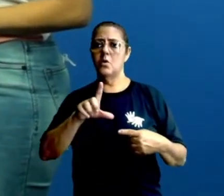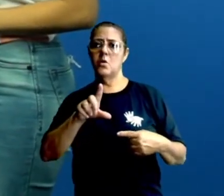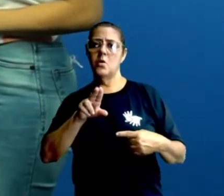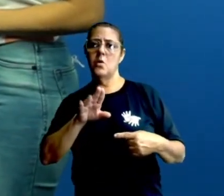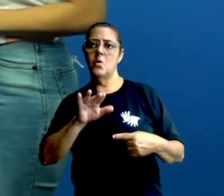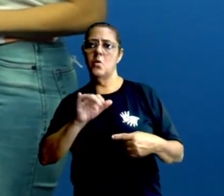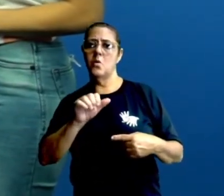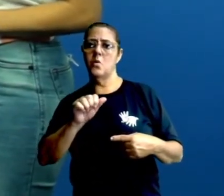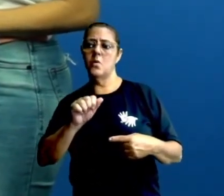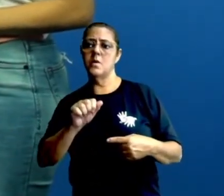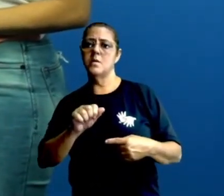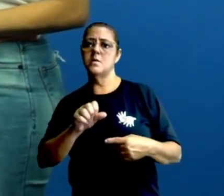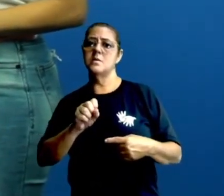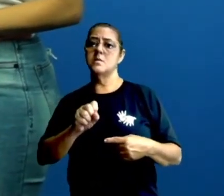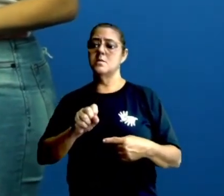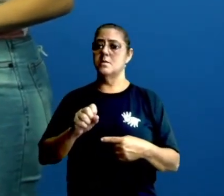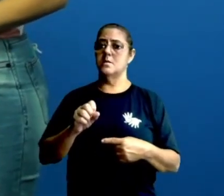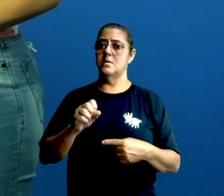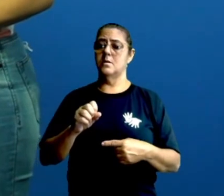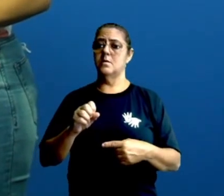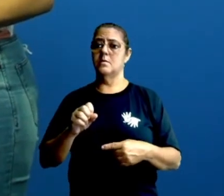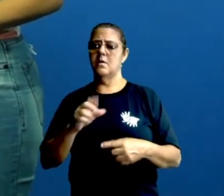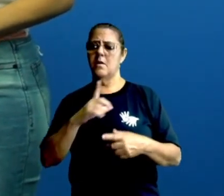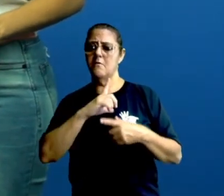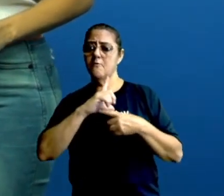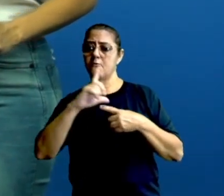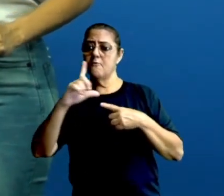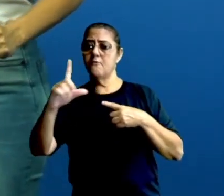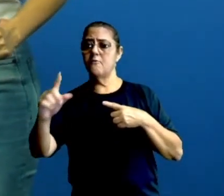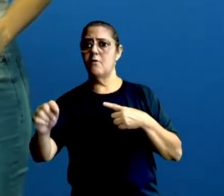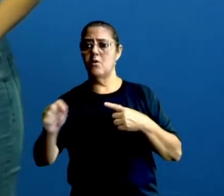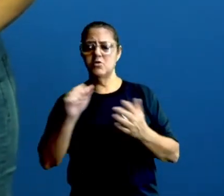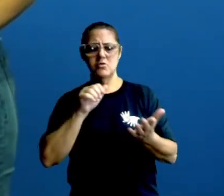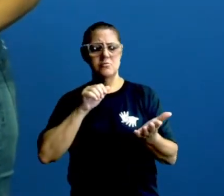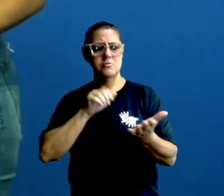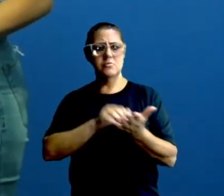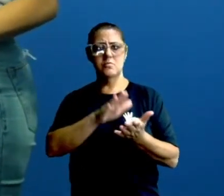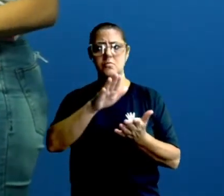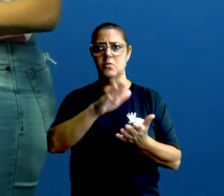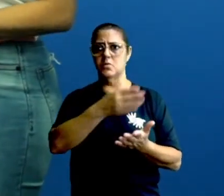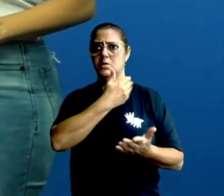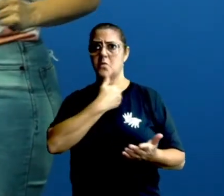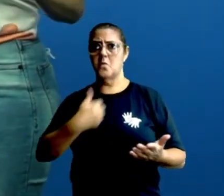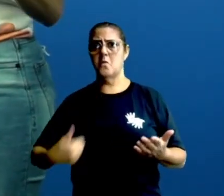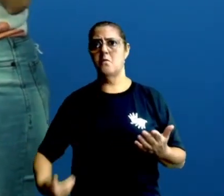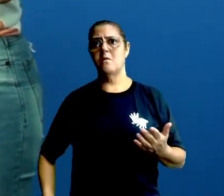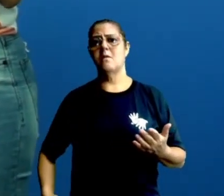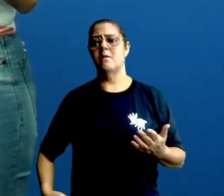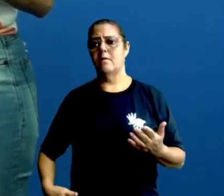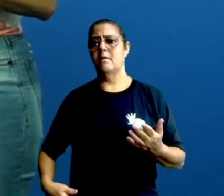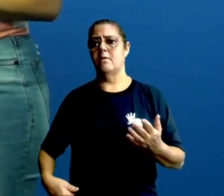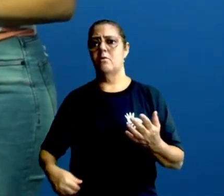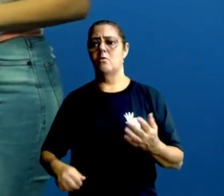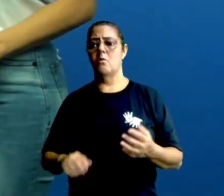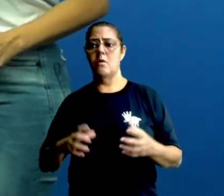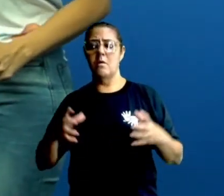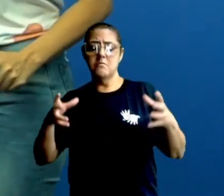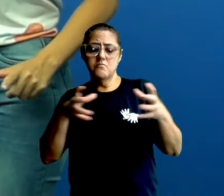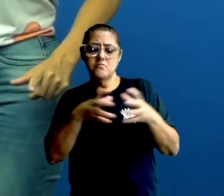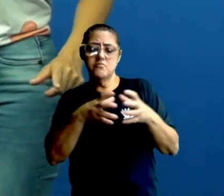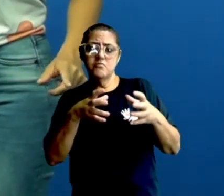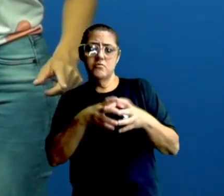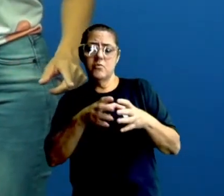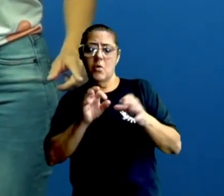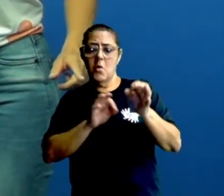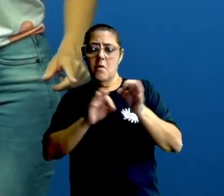Rego Barreto, que foge, ou eles expulsam o governador, organizam a junta